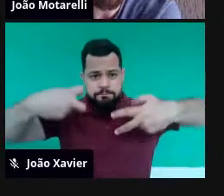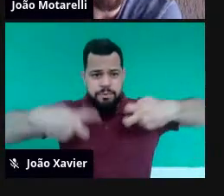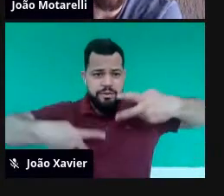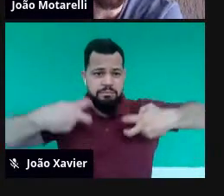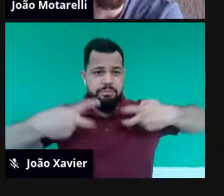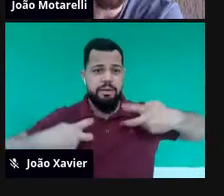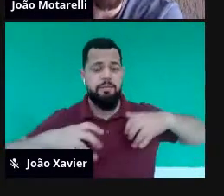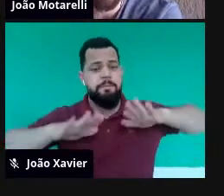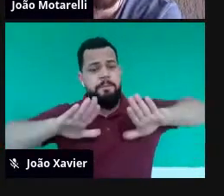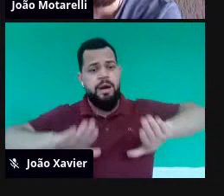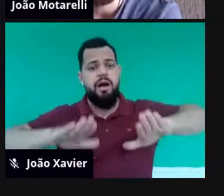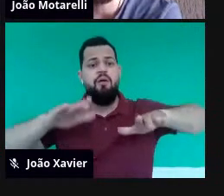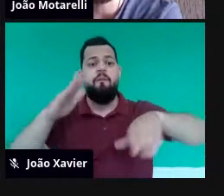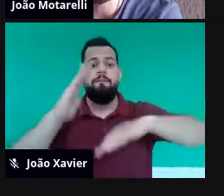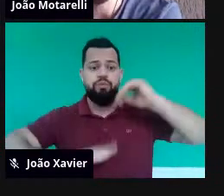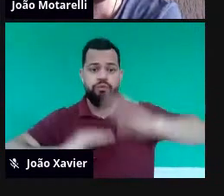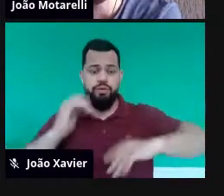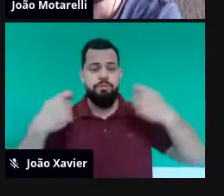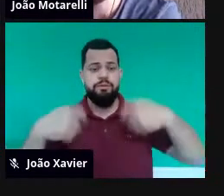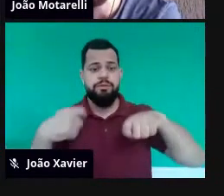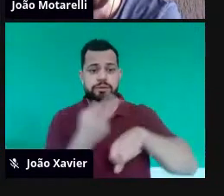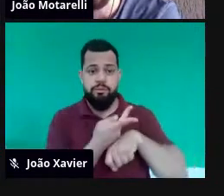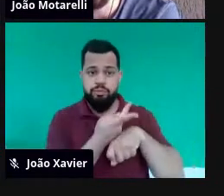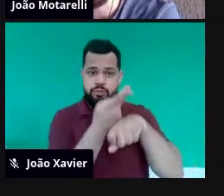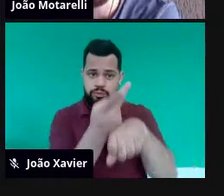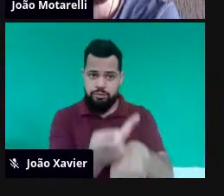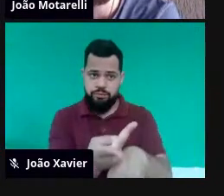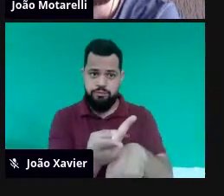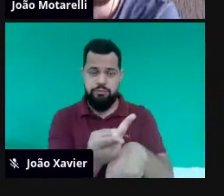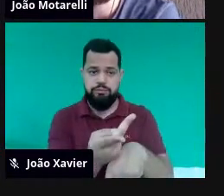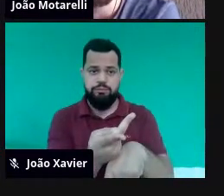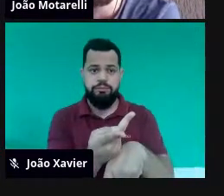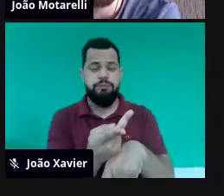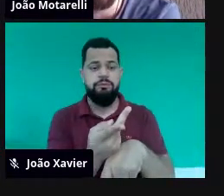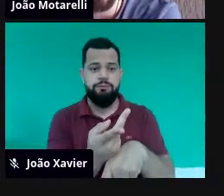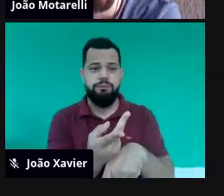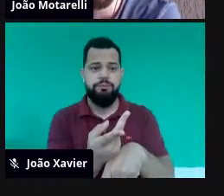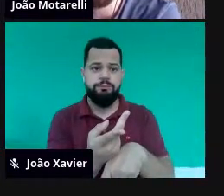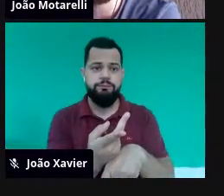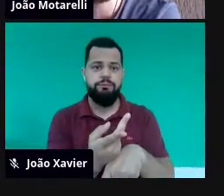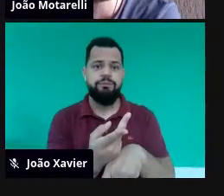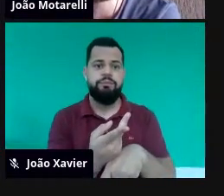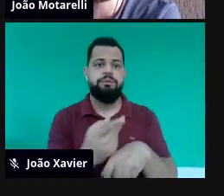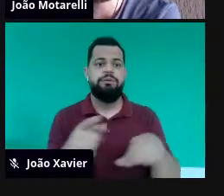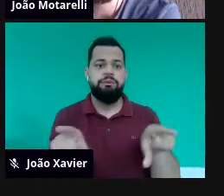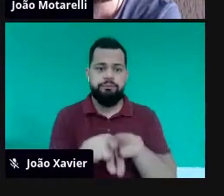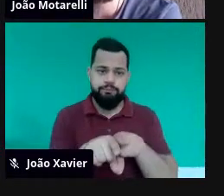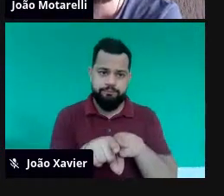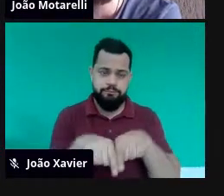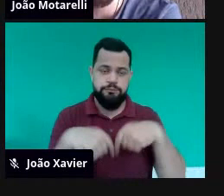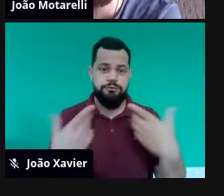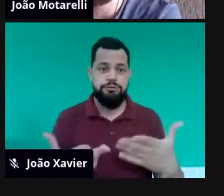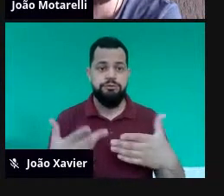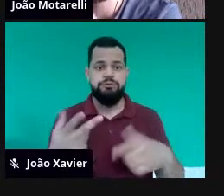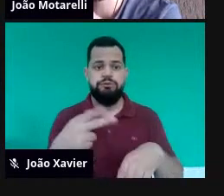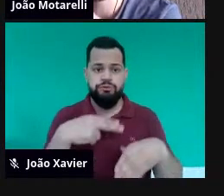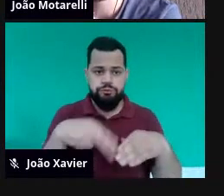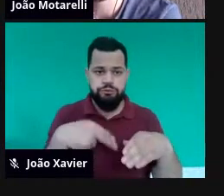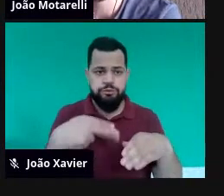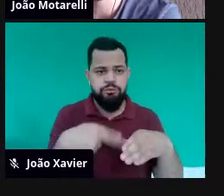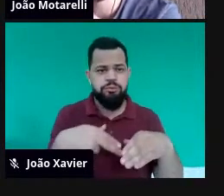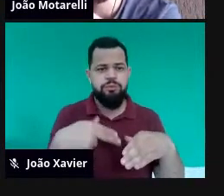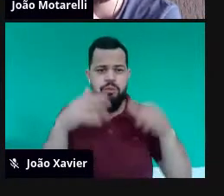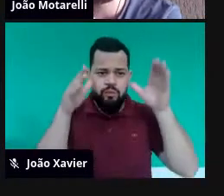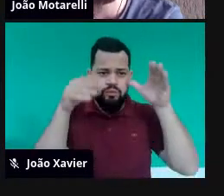que o profissional procure. Então ele fala assim, nutricionistas devem ter o conhecimento sobre a sintomatologia do transtorno, como abordar o atleta